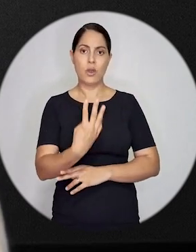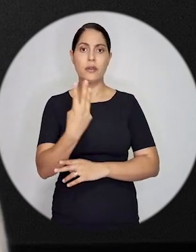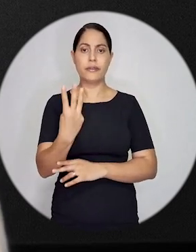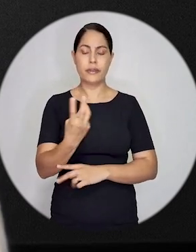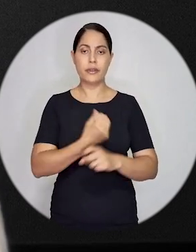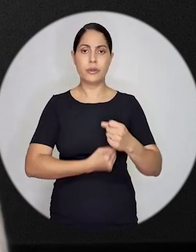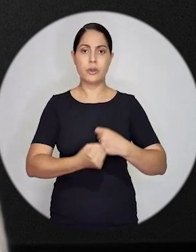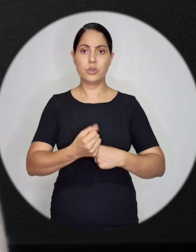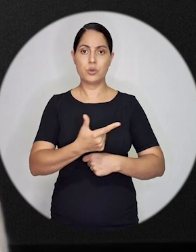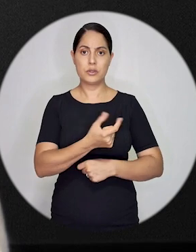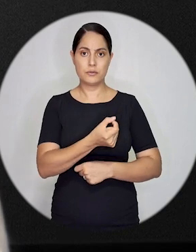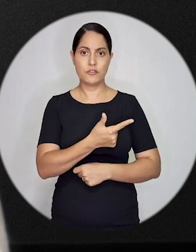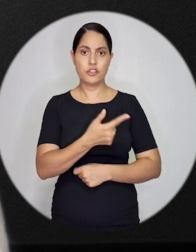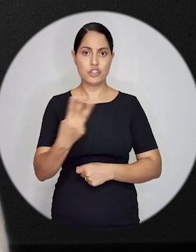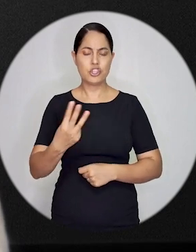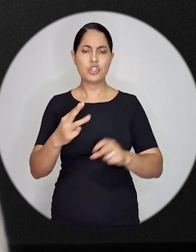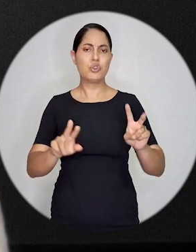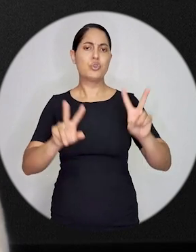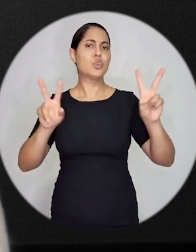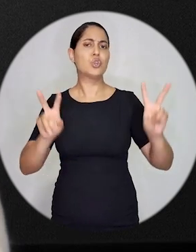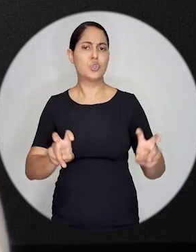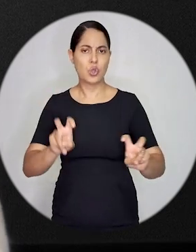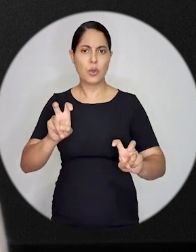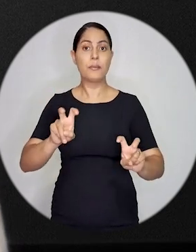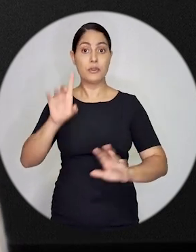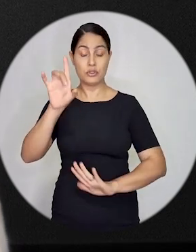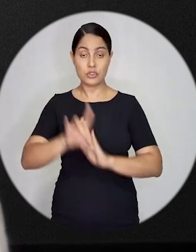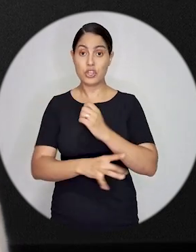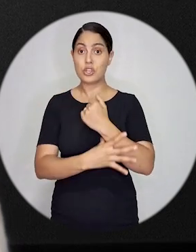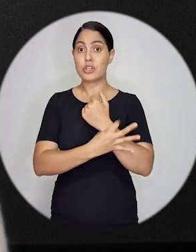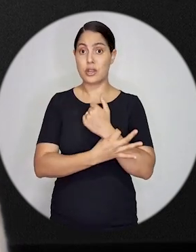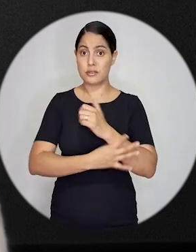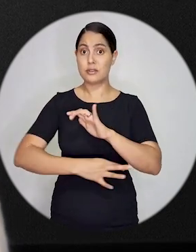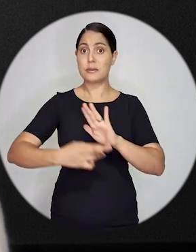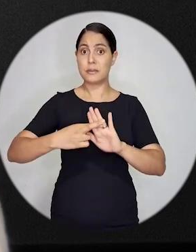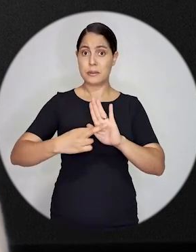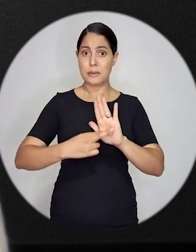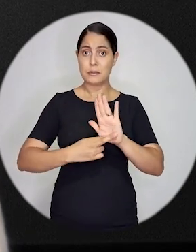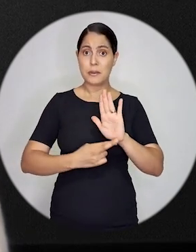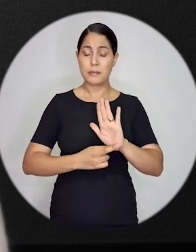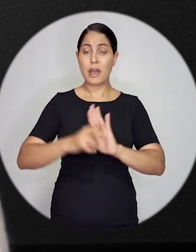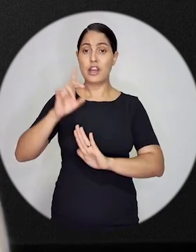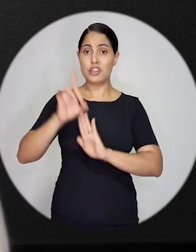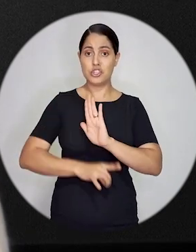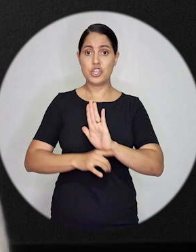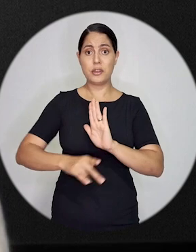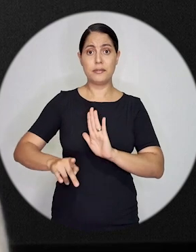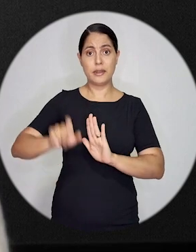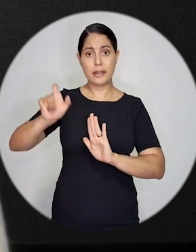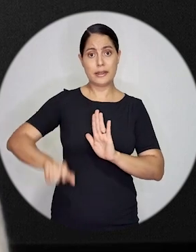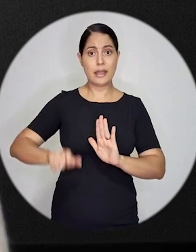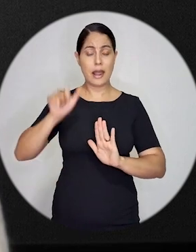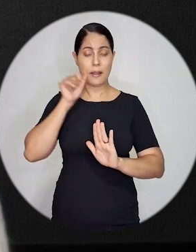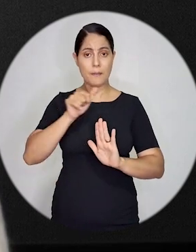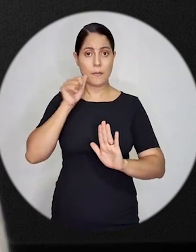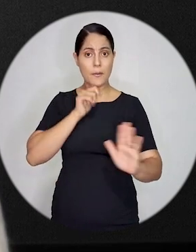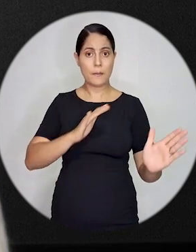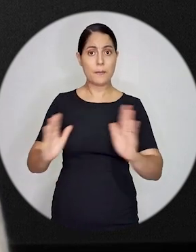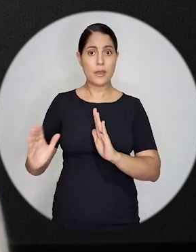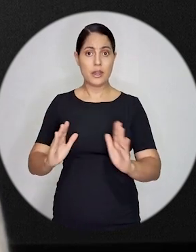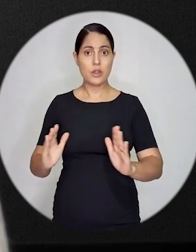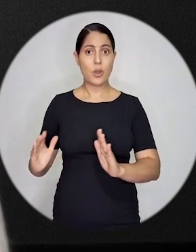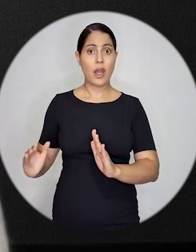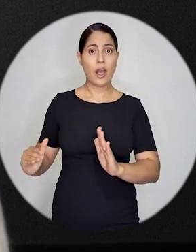de 2023, que propõe a garantia e a regulamentação do direito ao afastamento por